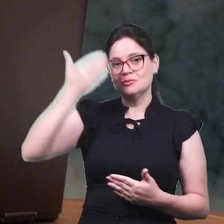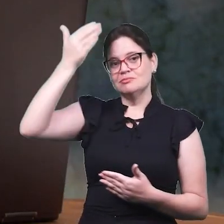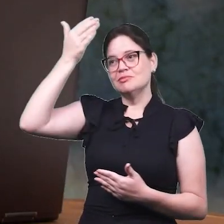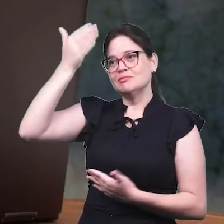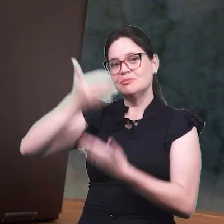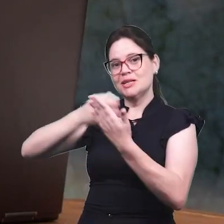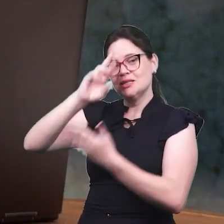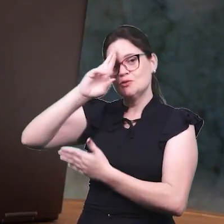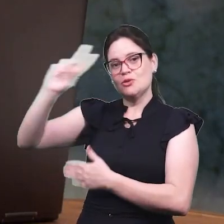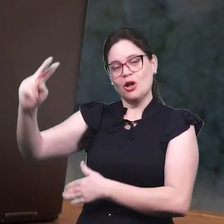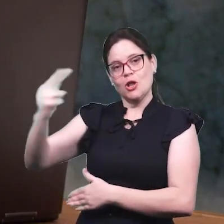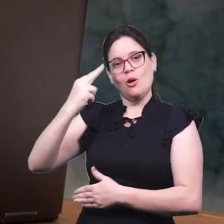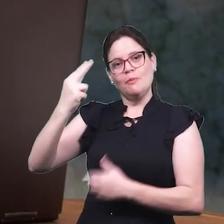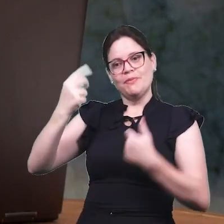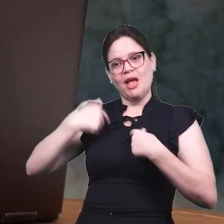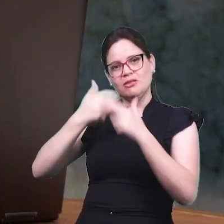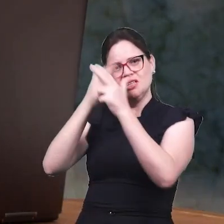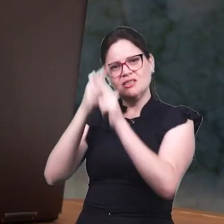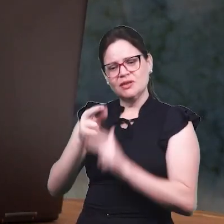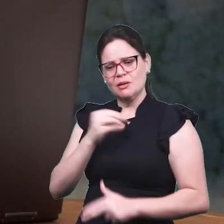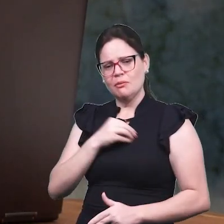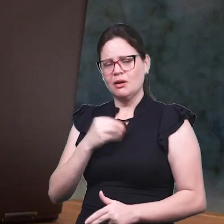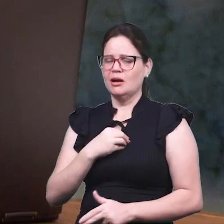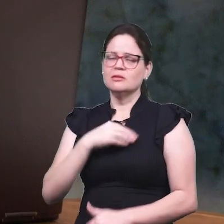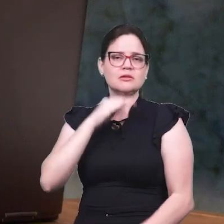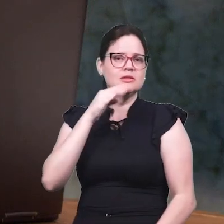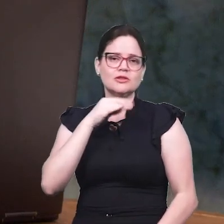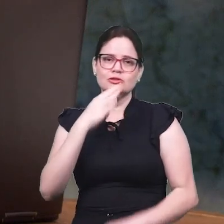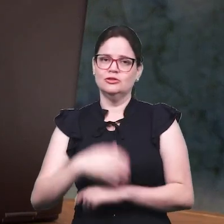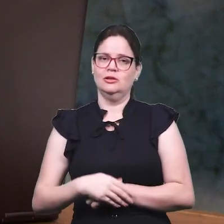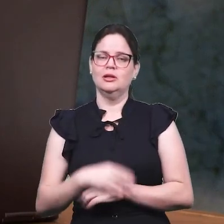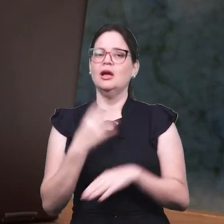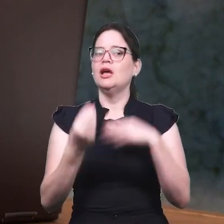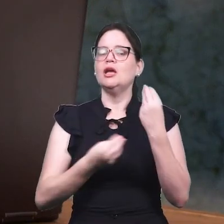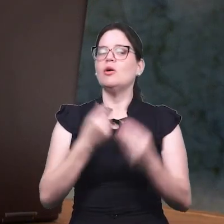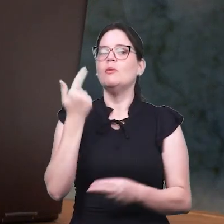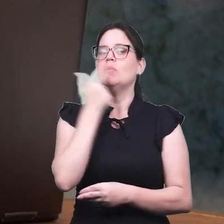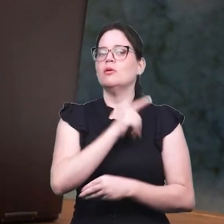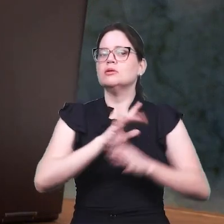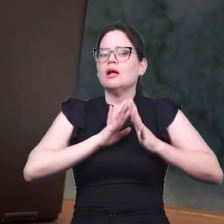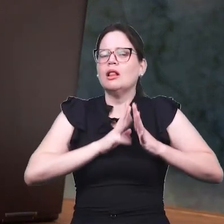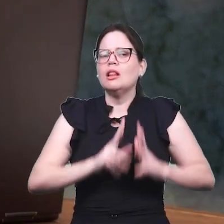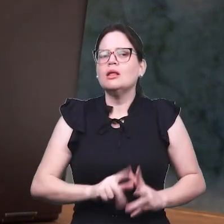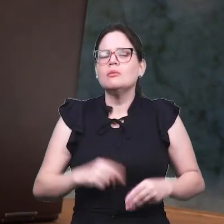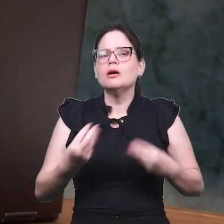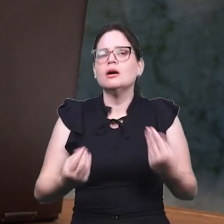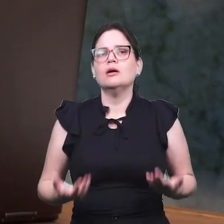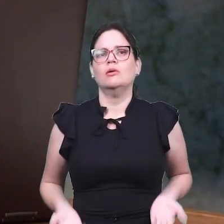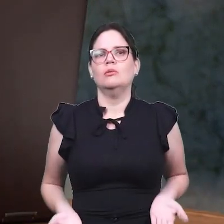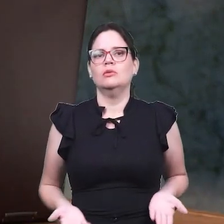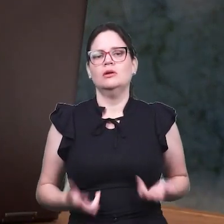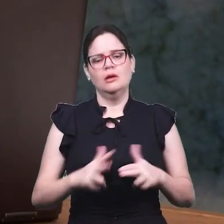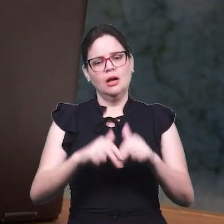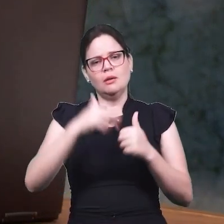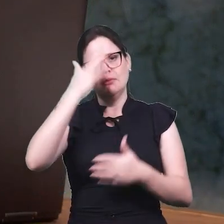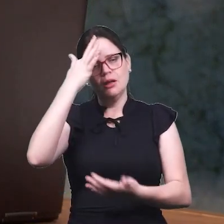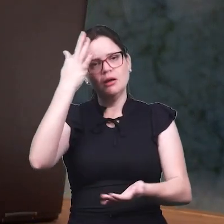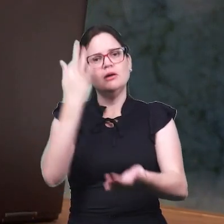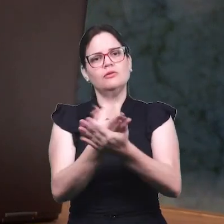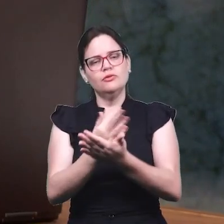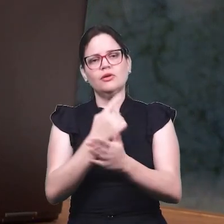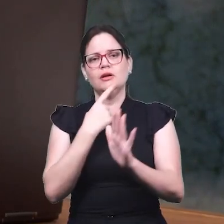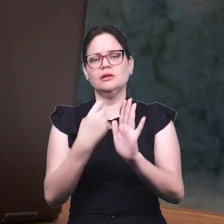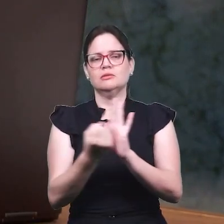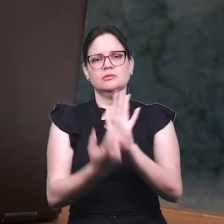que só há uma forma de justificação, que é o centro da palavra aos Romanos, que é